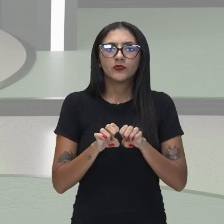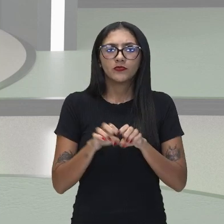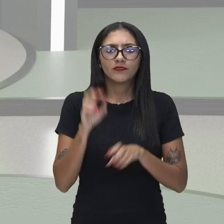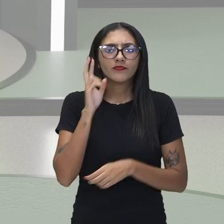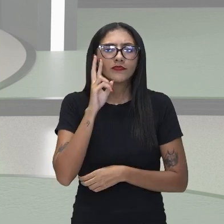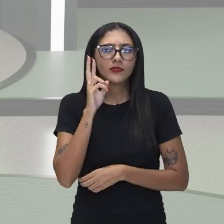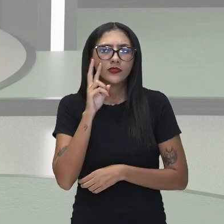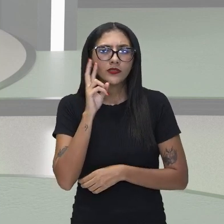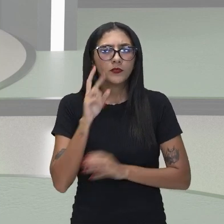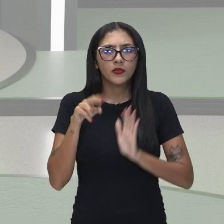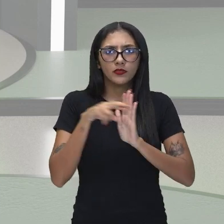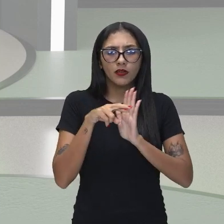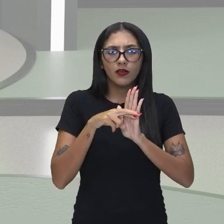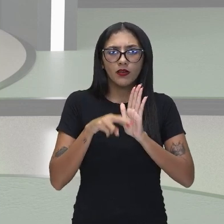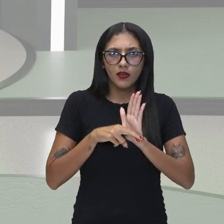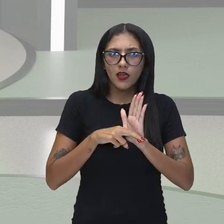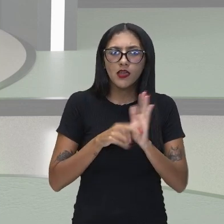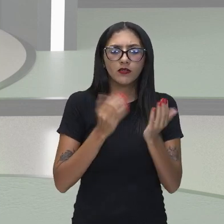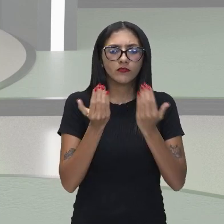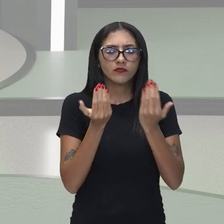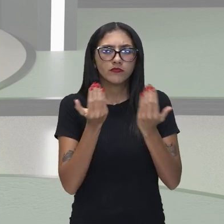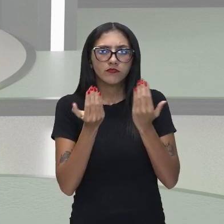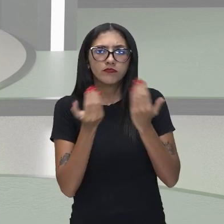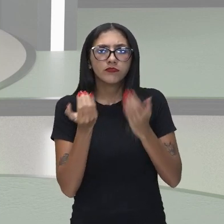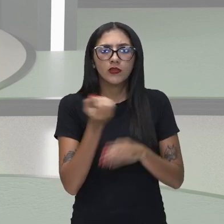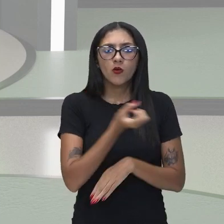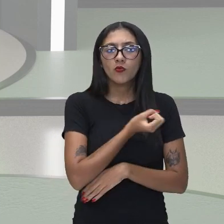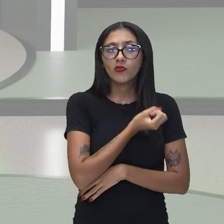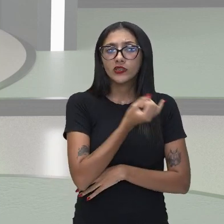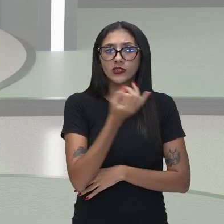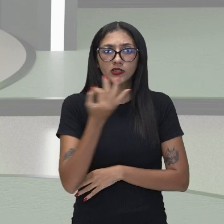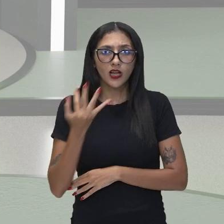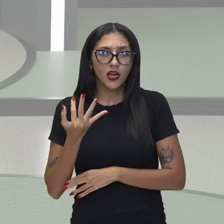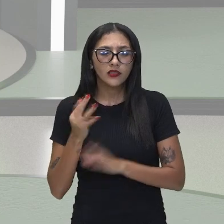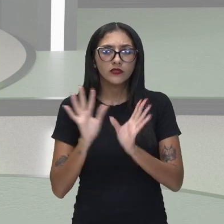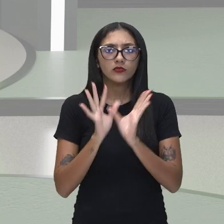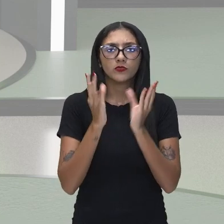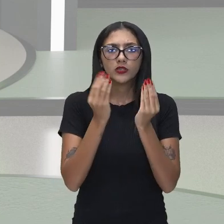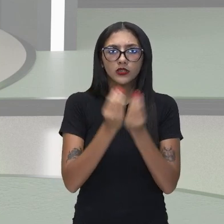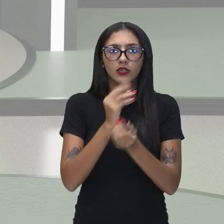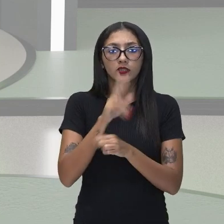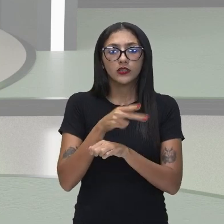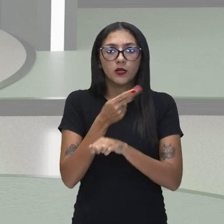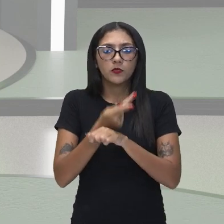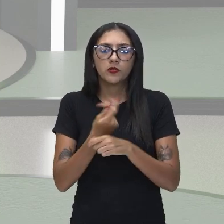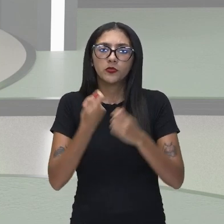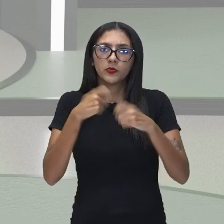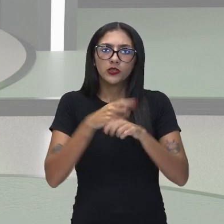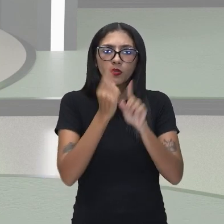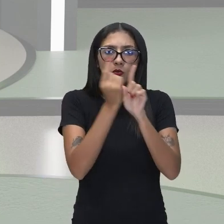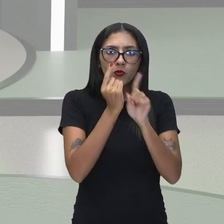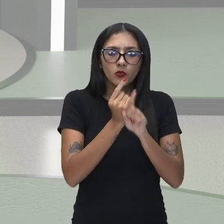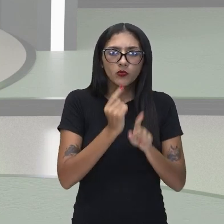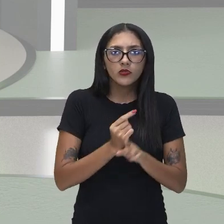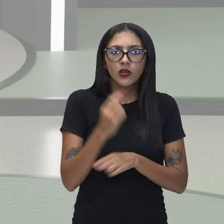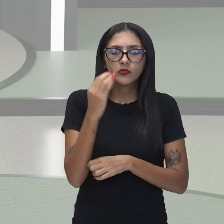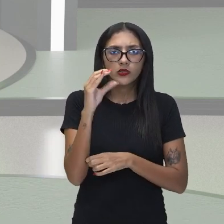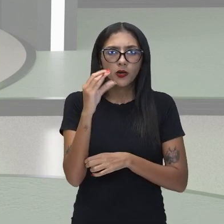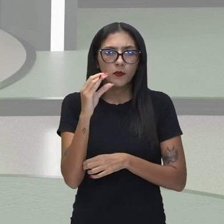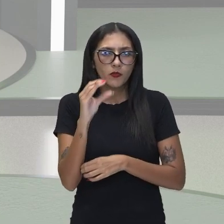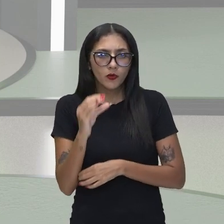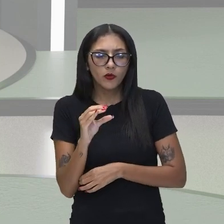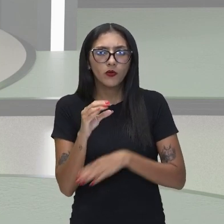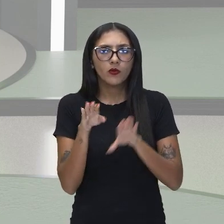nomenclatura, que tem que verificar a cadeia e numerar para a gente começar a identificar a posição aí dos grupos funcionais,